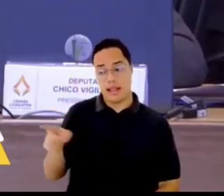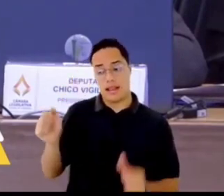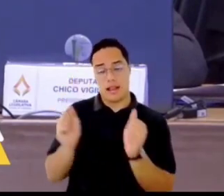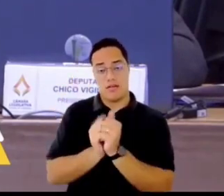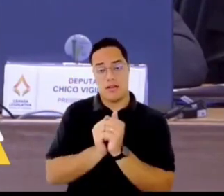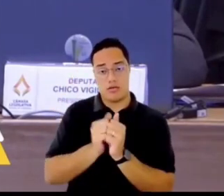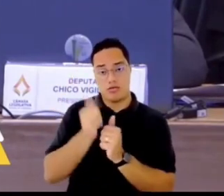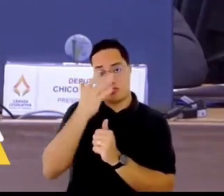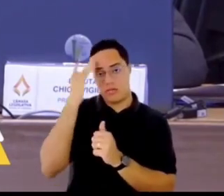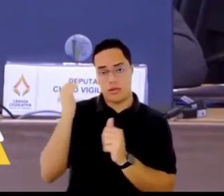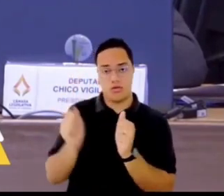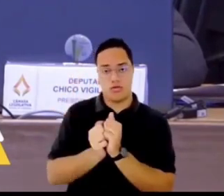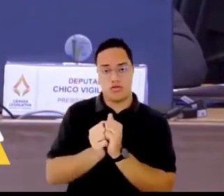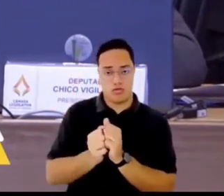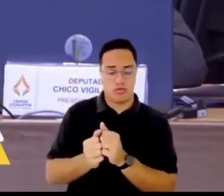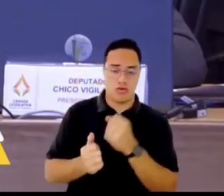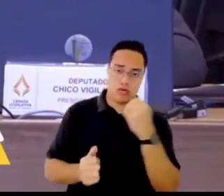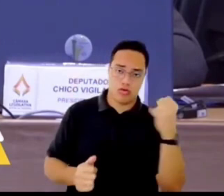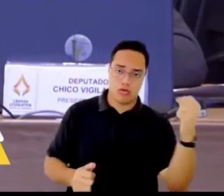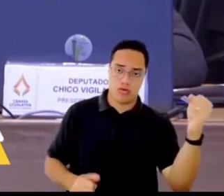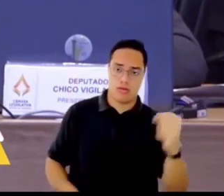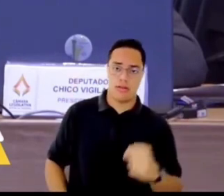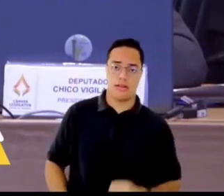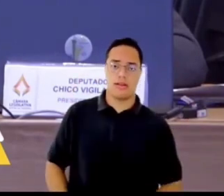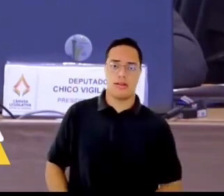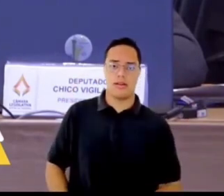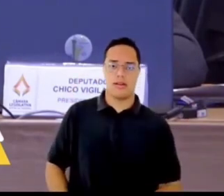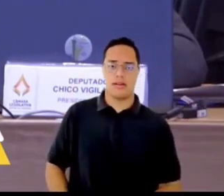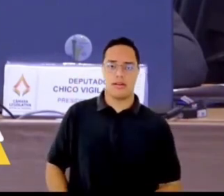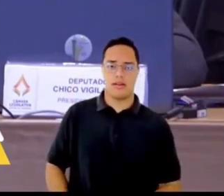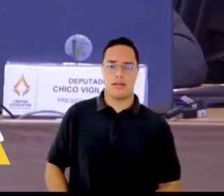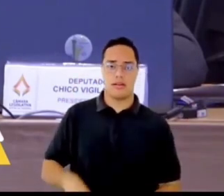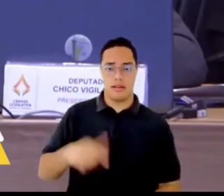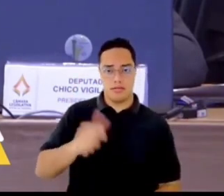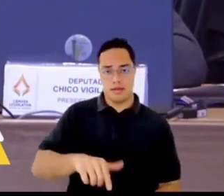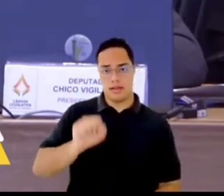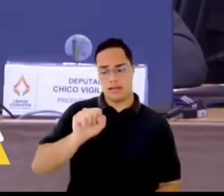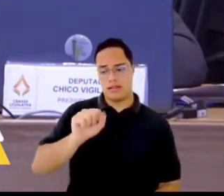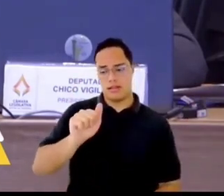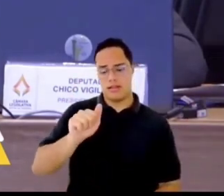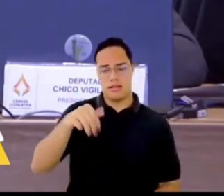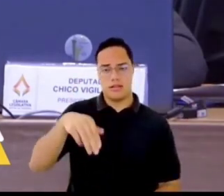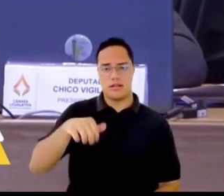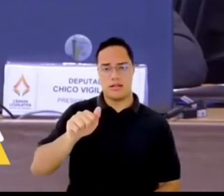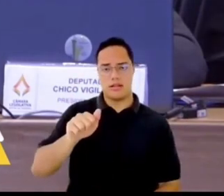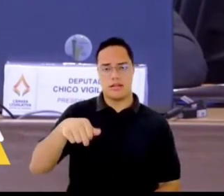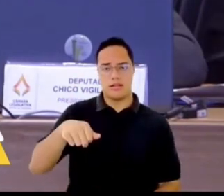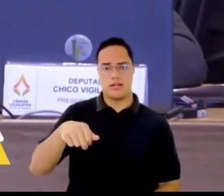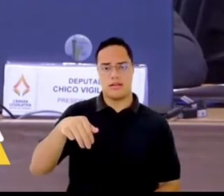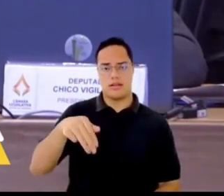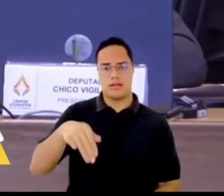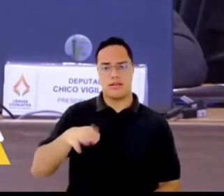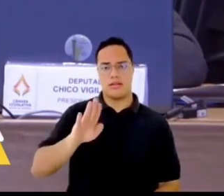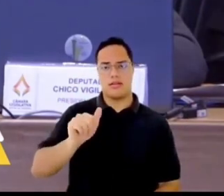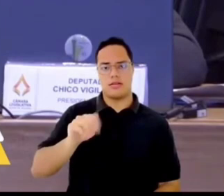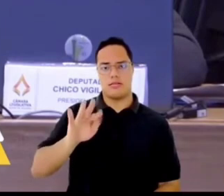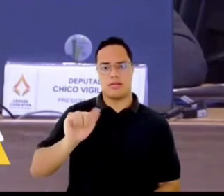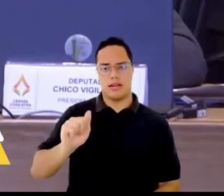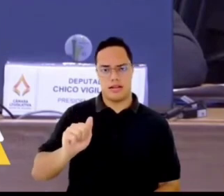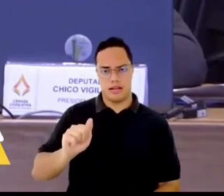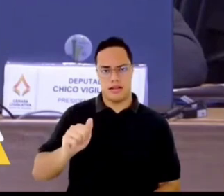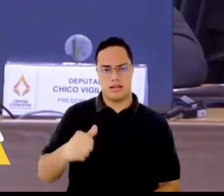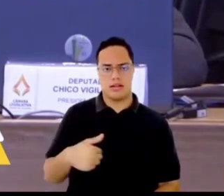viajar com ele. Pediu para o senhor ir também a Samambaia? Eu não lembro de Samambaia, excelência. Eu não conheço